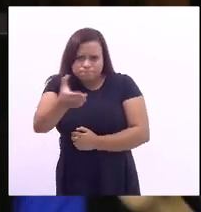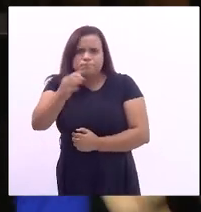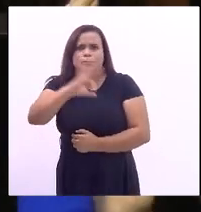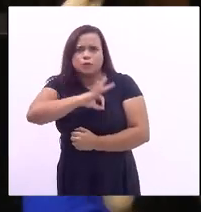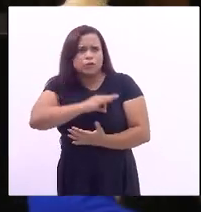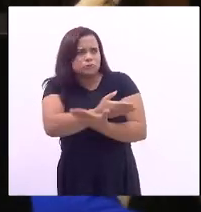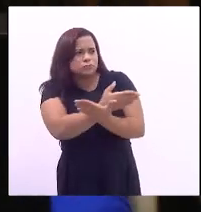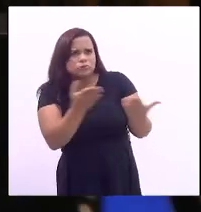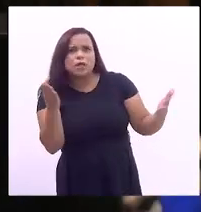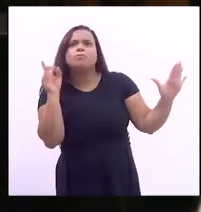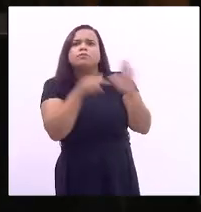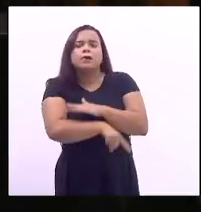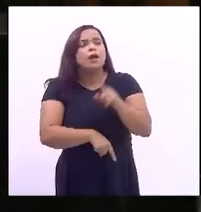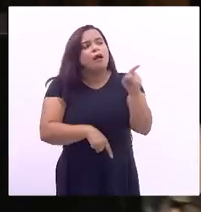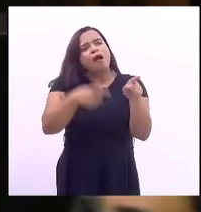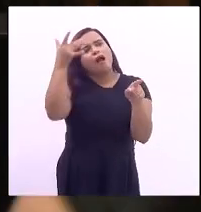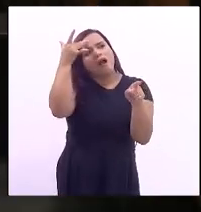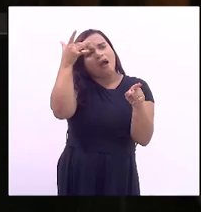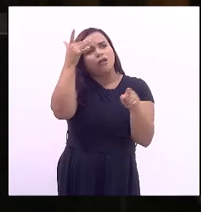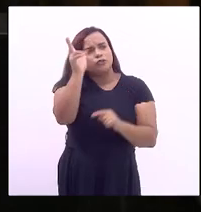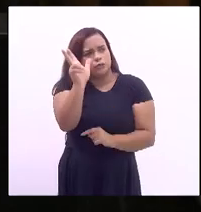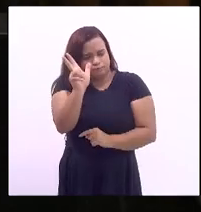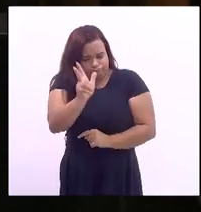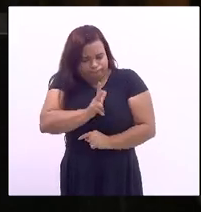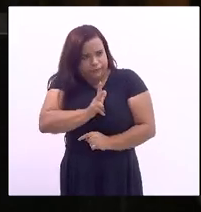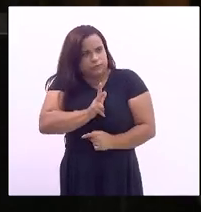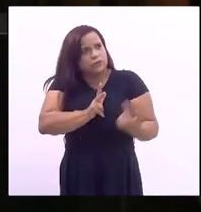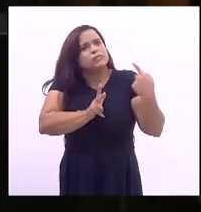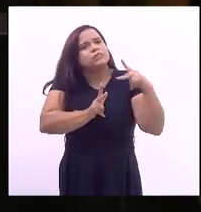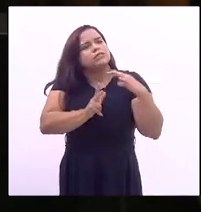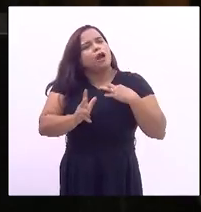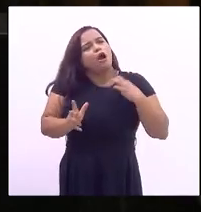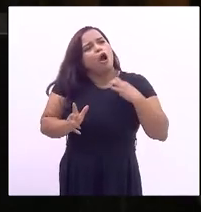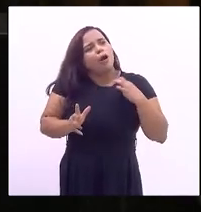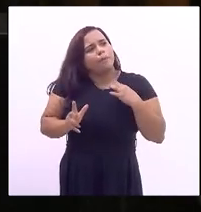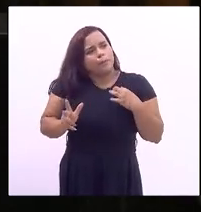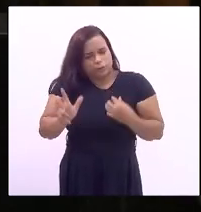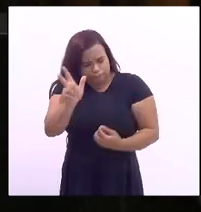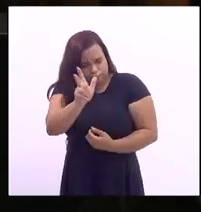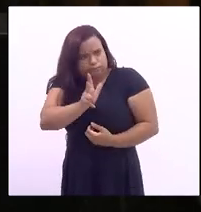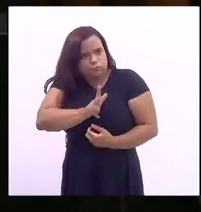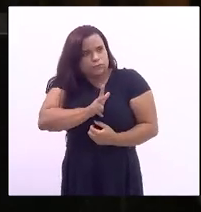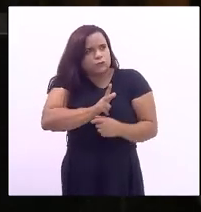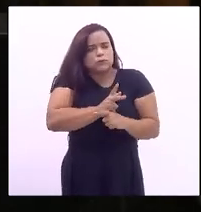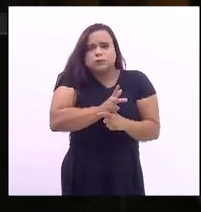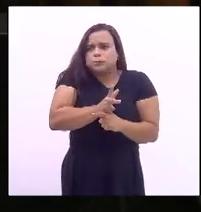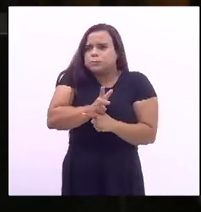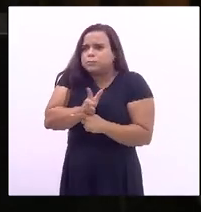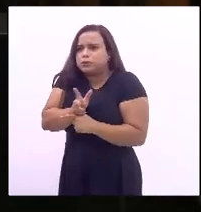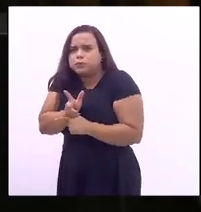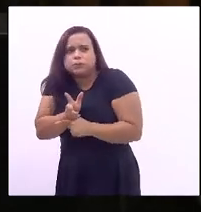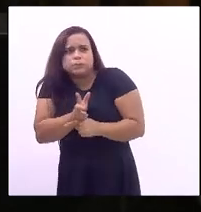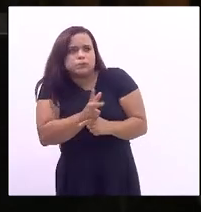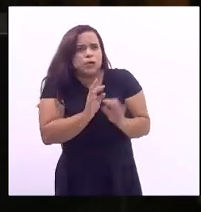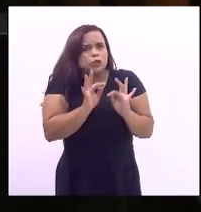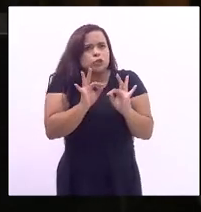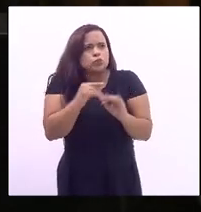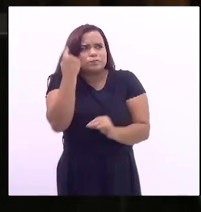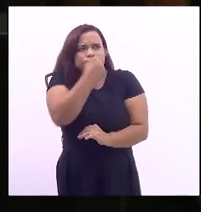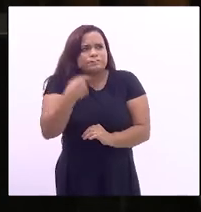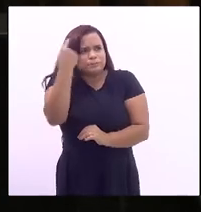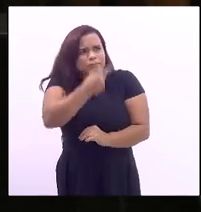se aquele aparelho acoplado nas suas fardas filmando as suas atuações